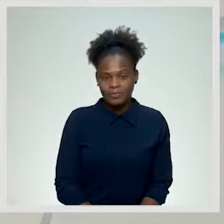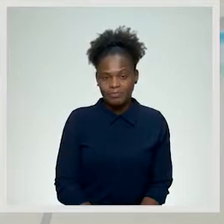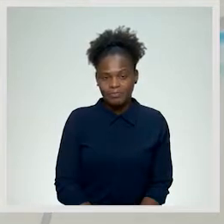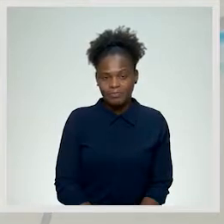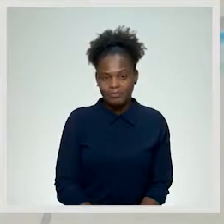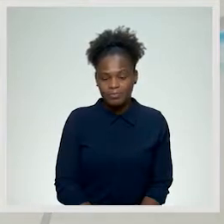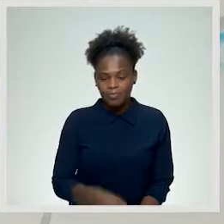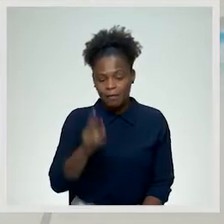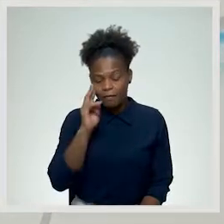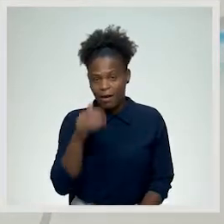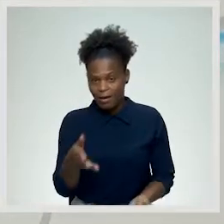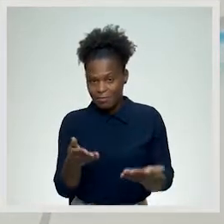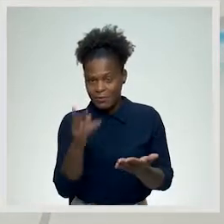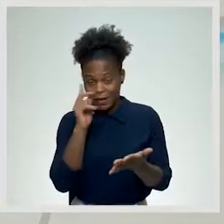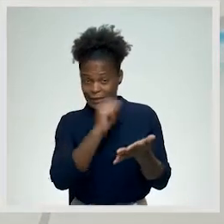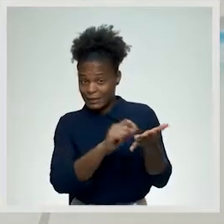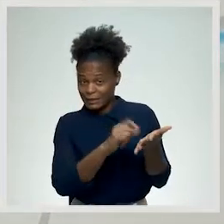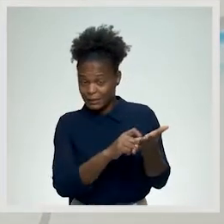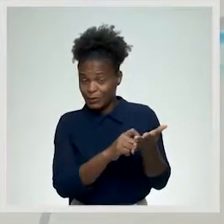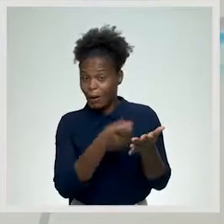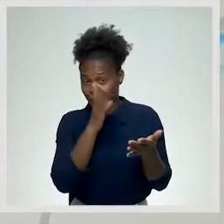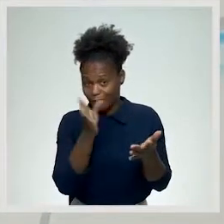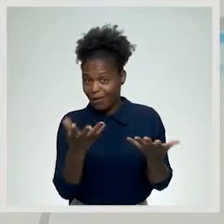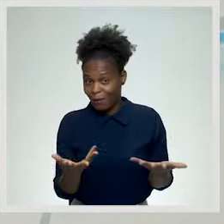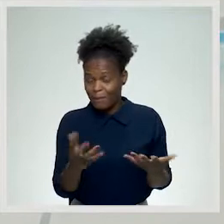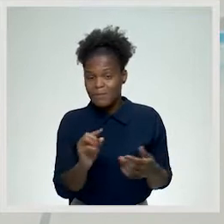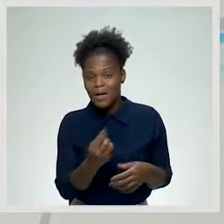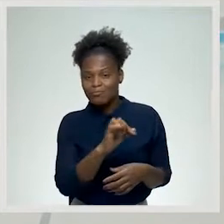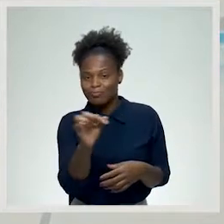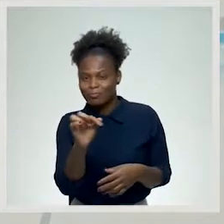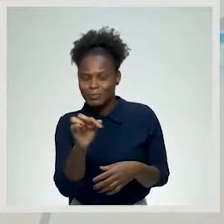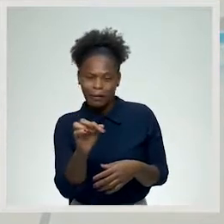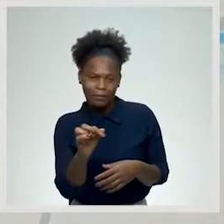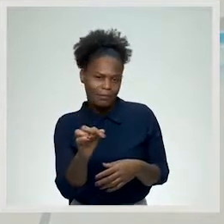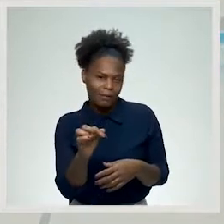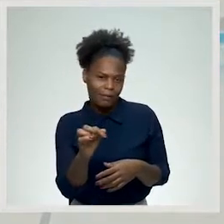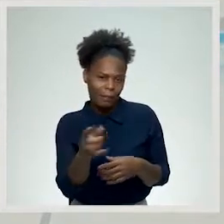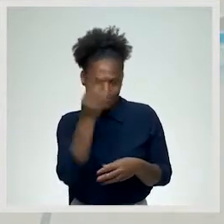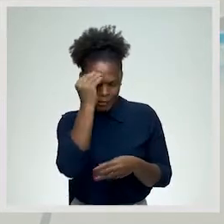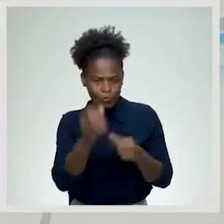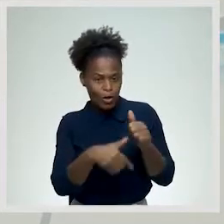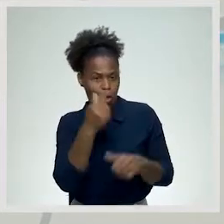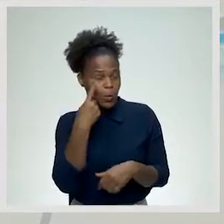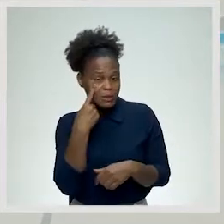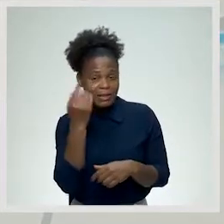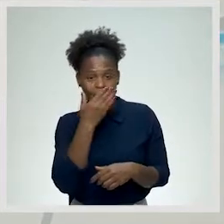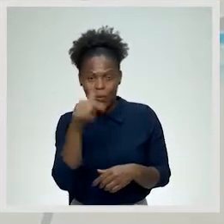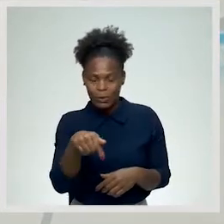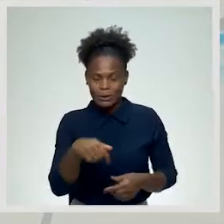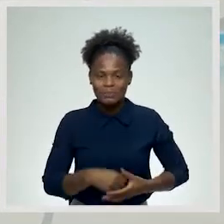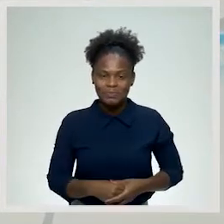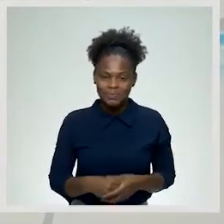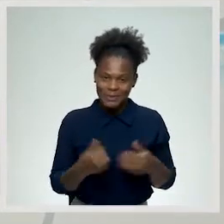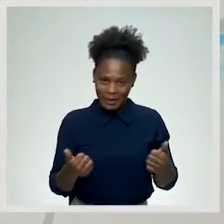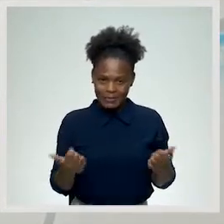Bom, vamos ver um exercício de aplicação para consolidar os conhecimentos da aula de hoje,